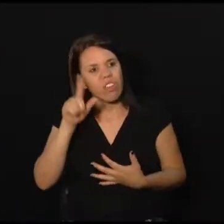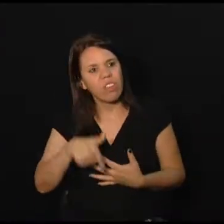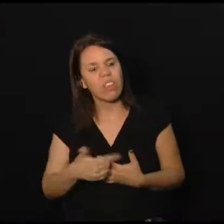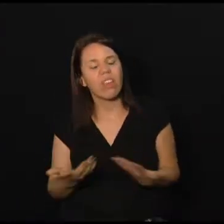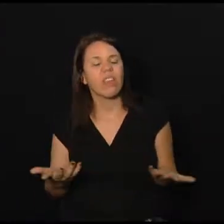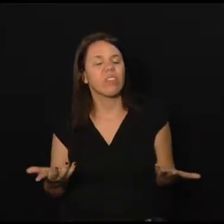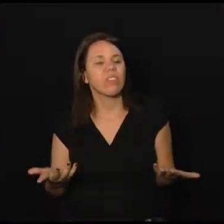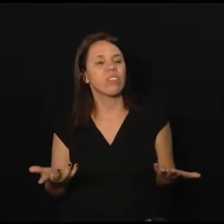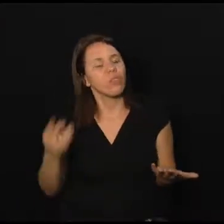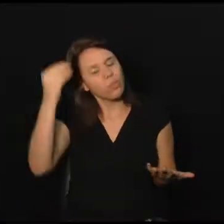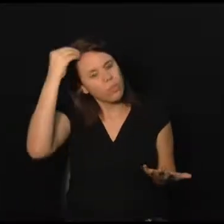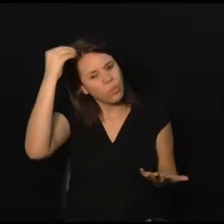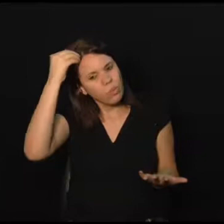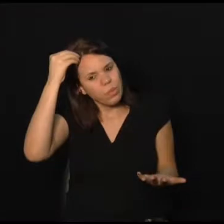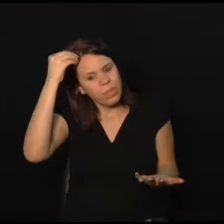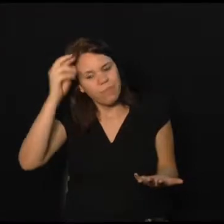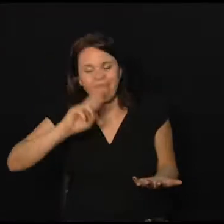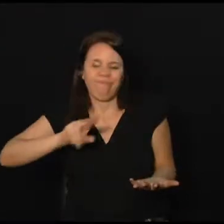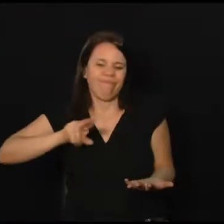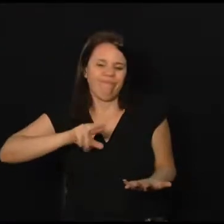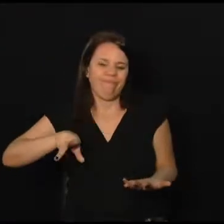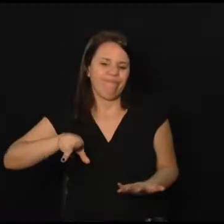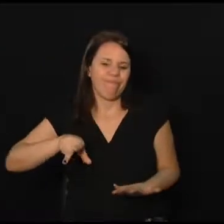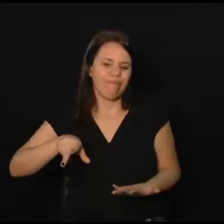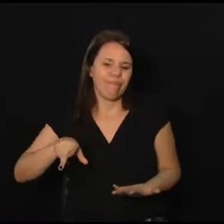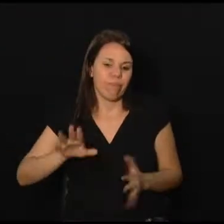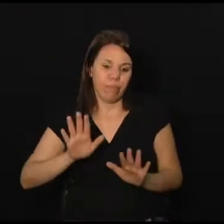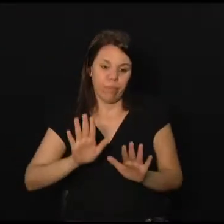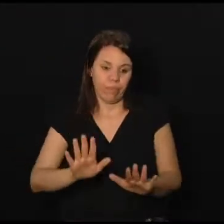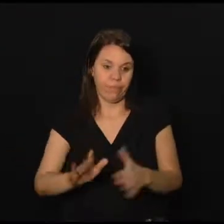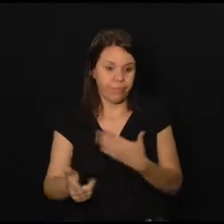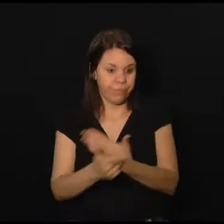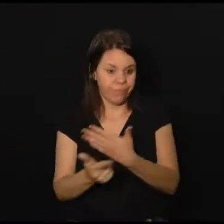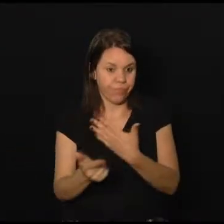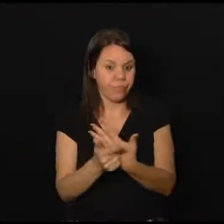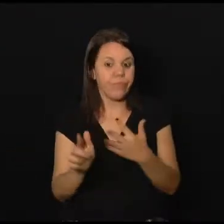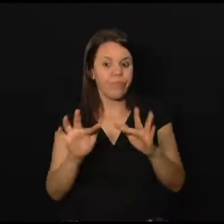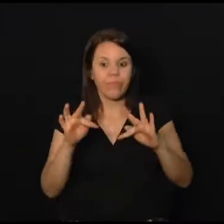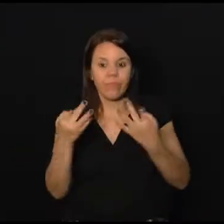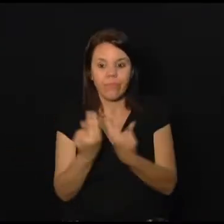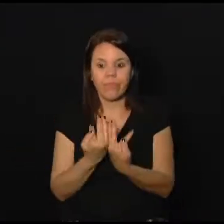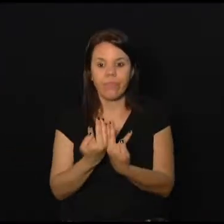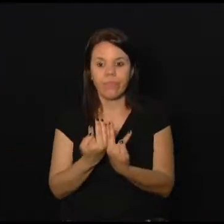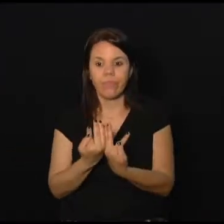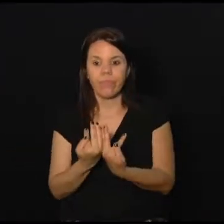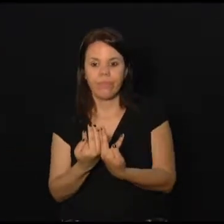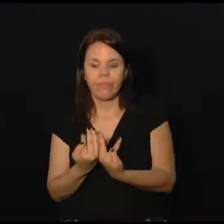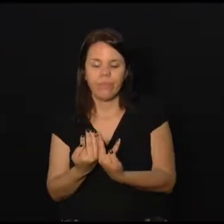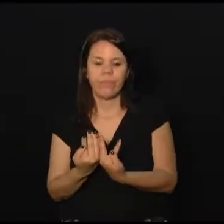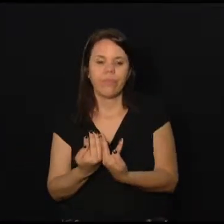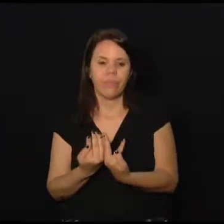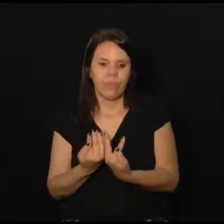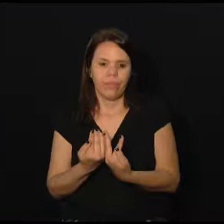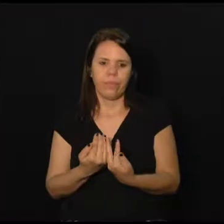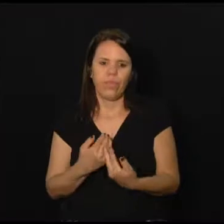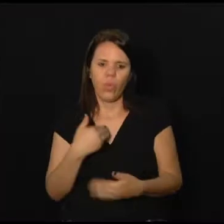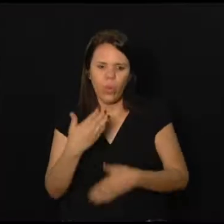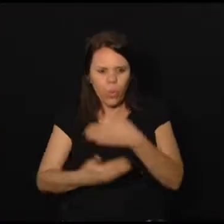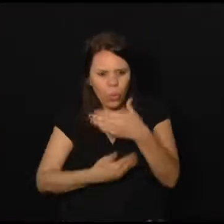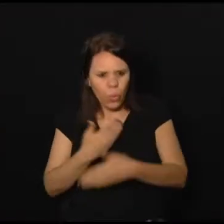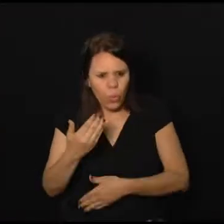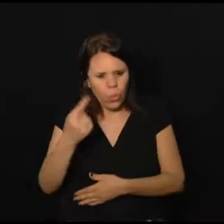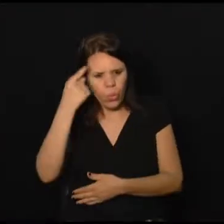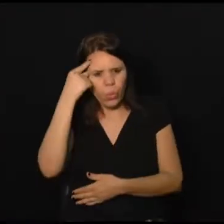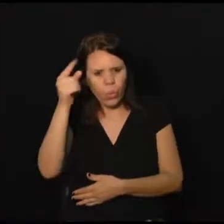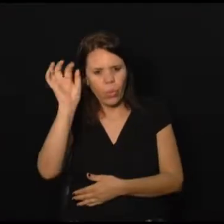ela paralisa. Mas, falando sobre a função da família, a funcionalidade ideal